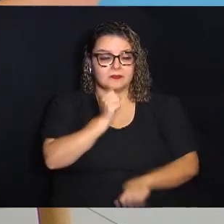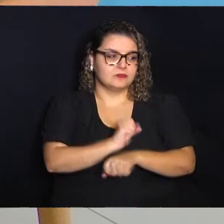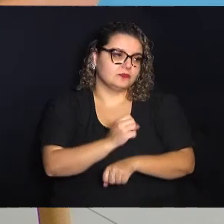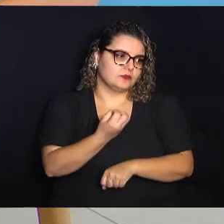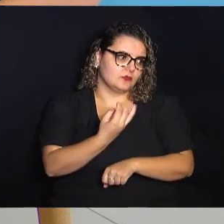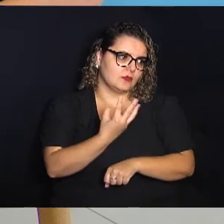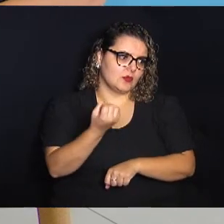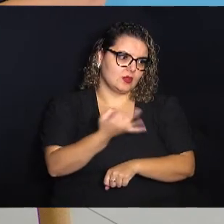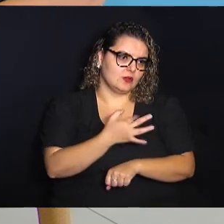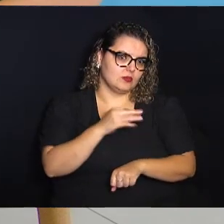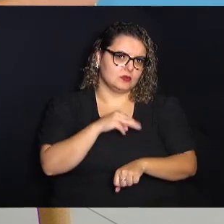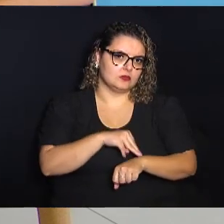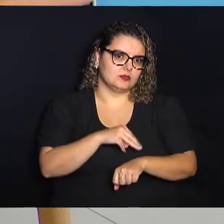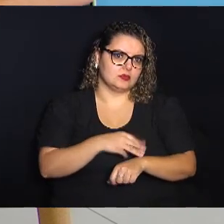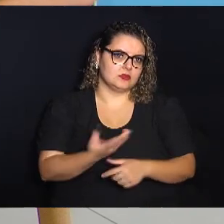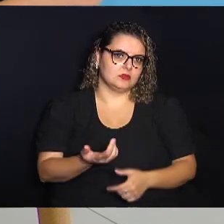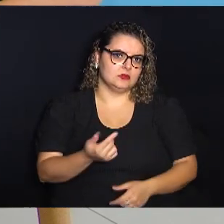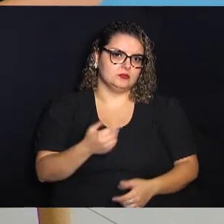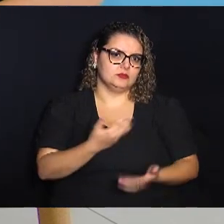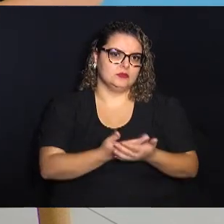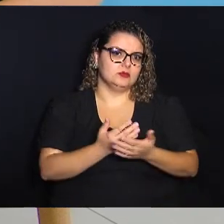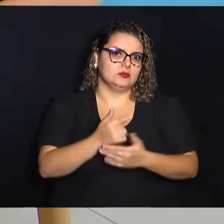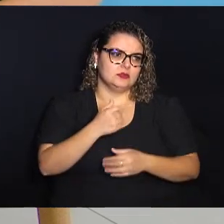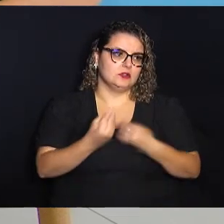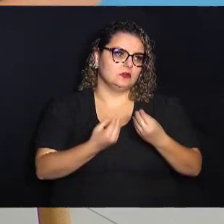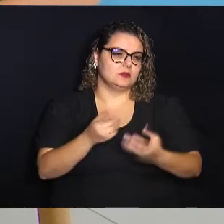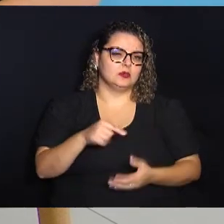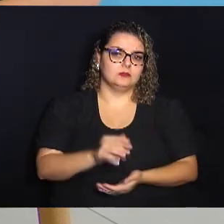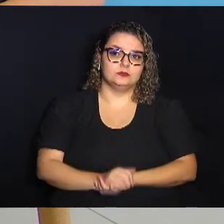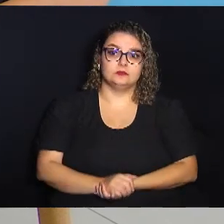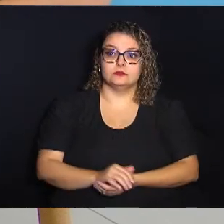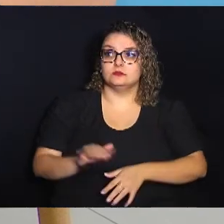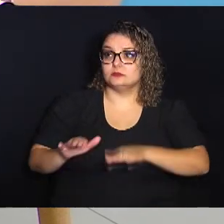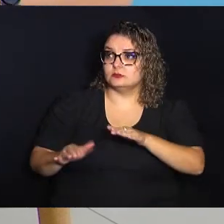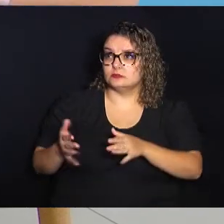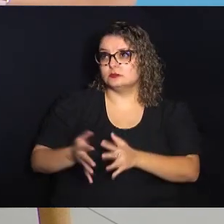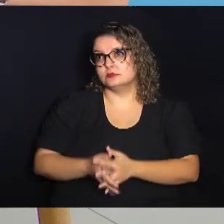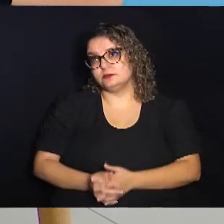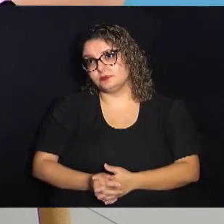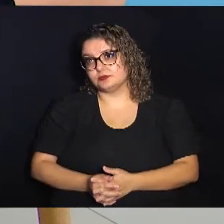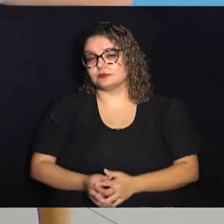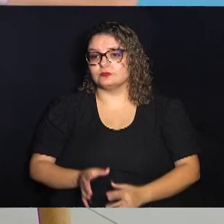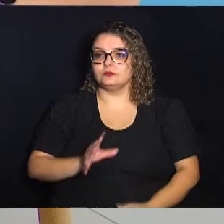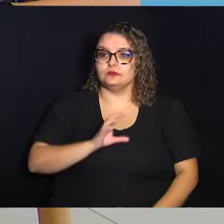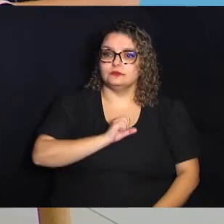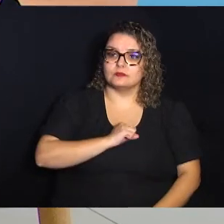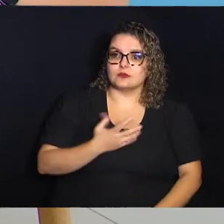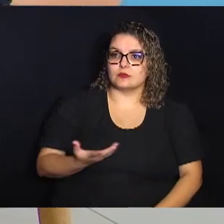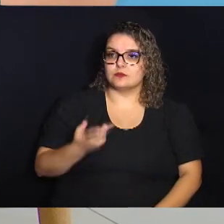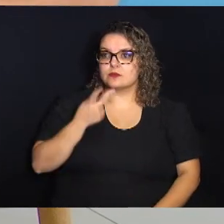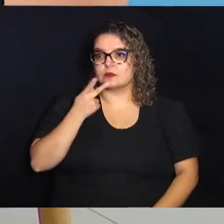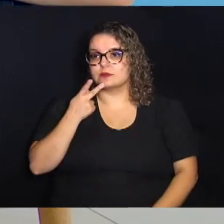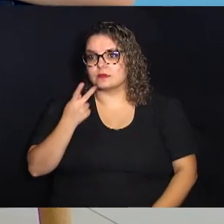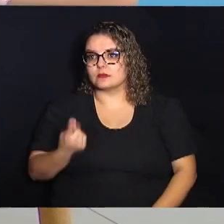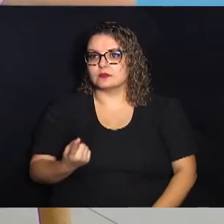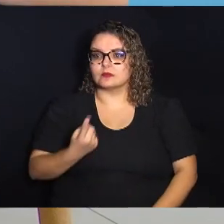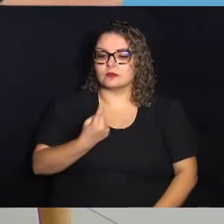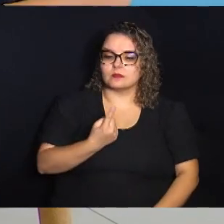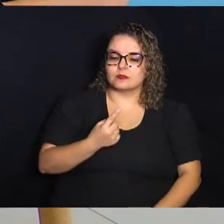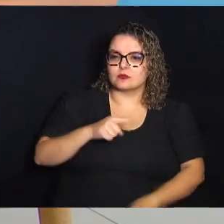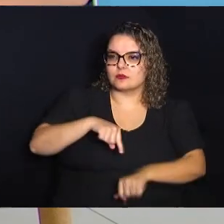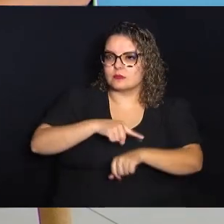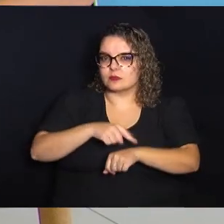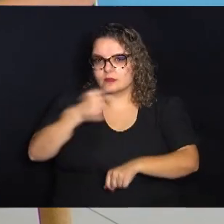quantos minutos? Olha, Você vai estudar 7 horas, como é que é? Depende, a gente gosta de falar, olha, a cada 1h30